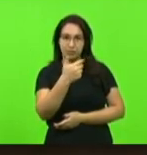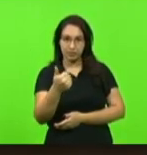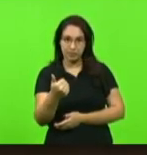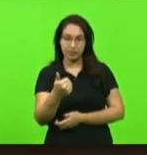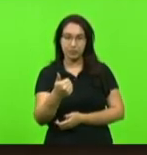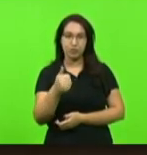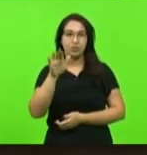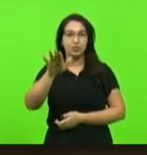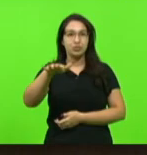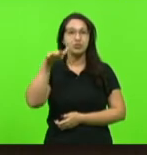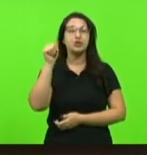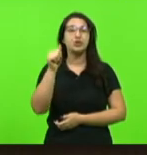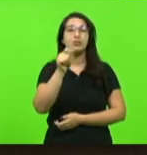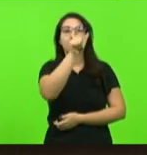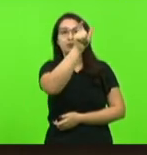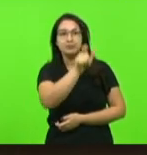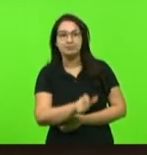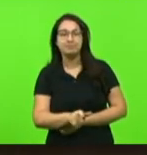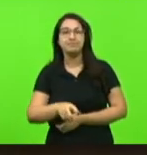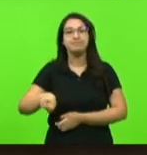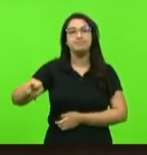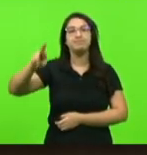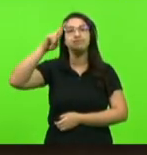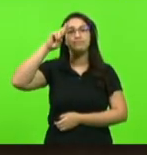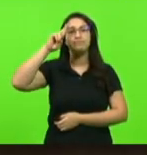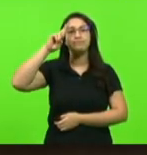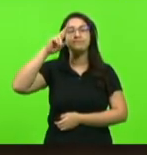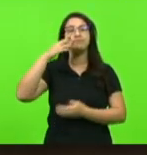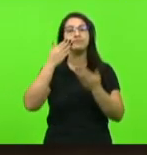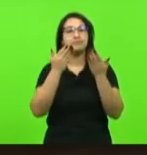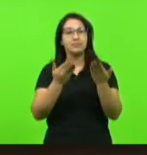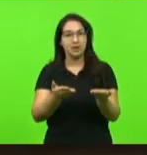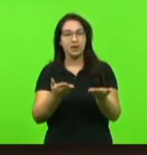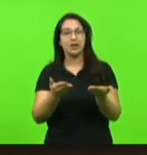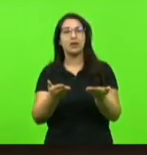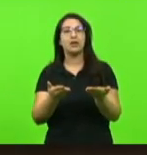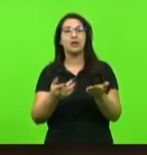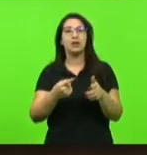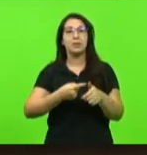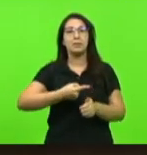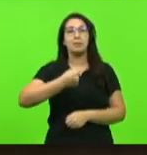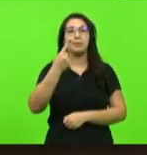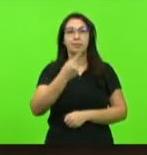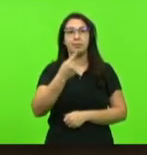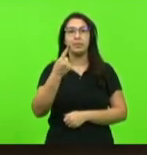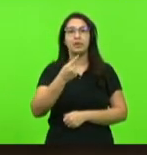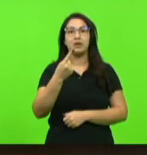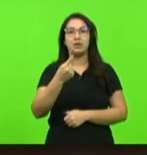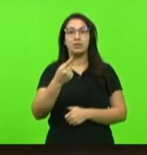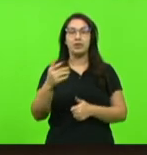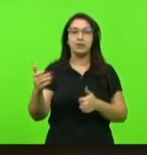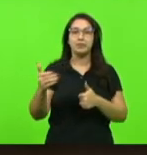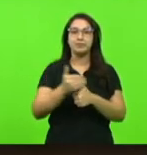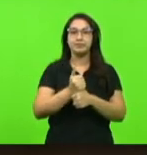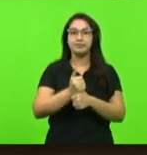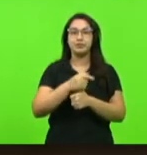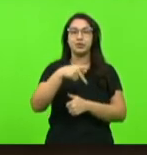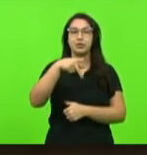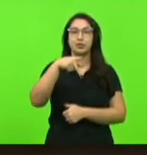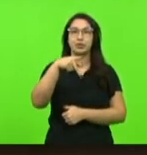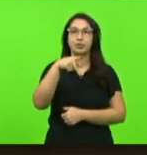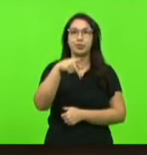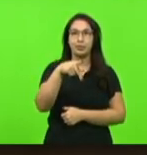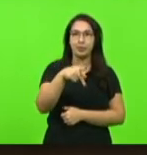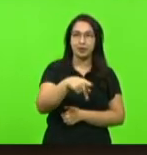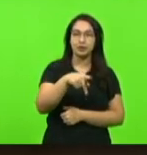convoca o cidadão Rudinei Luiz Floriano, primeiro suplente do Partido Social Liberal, para